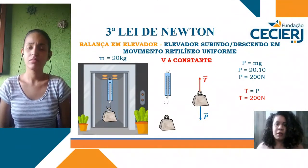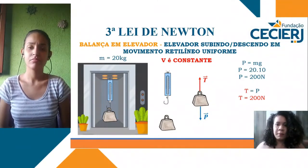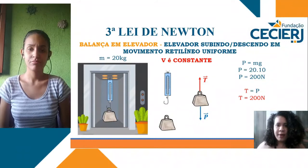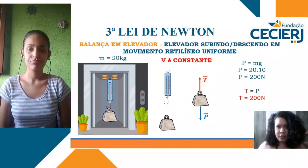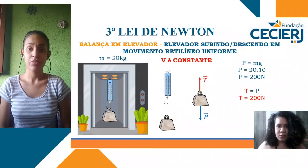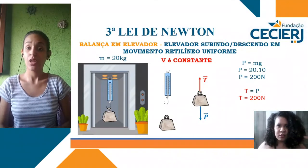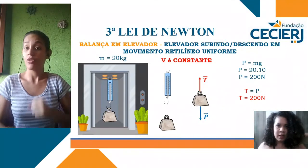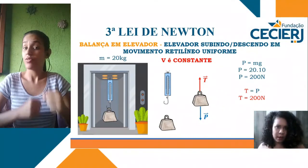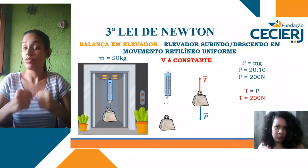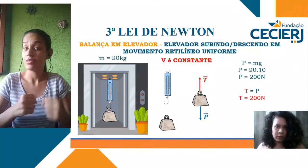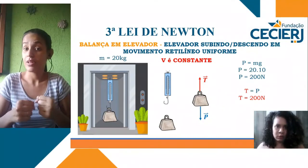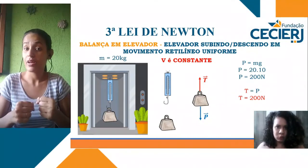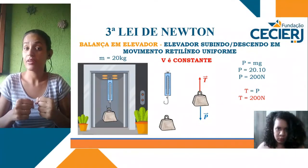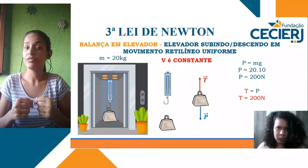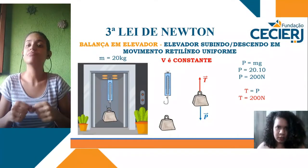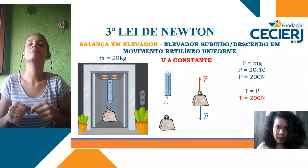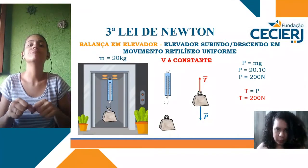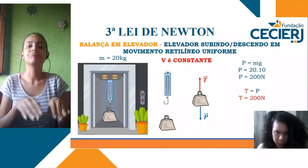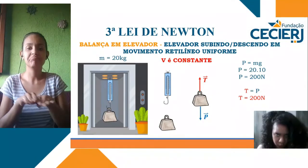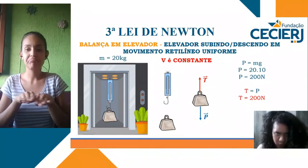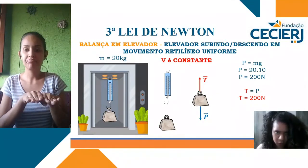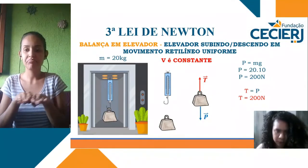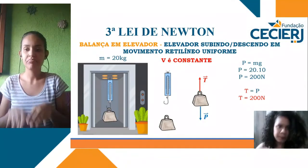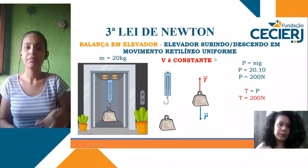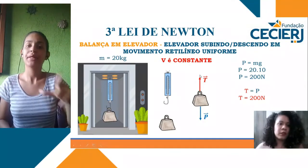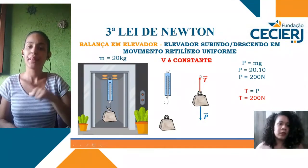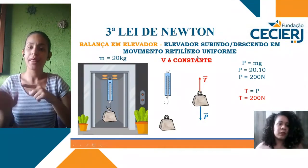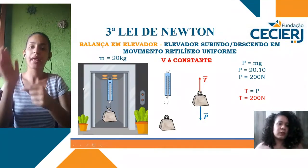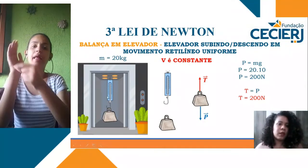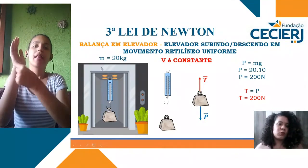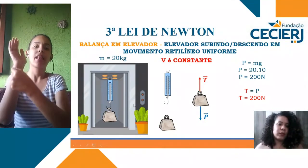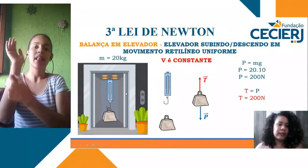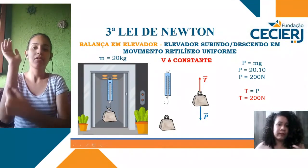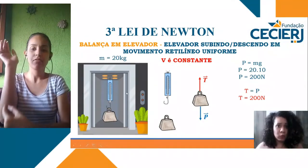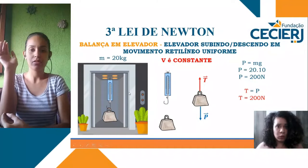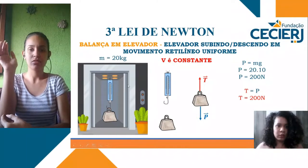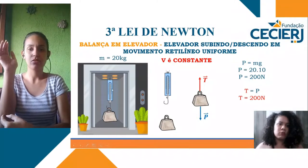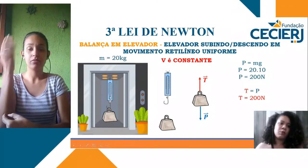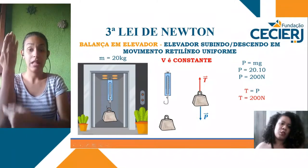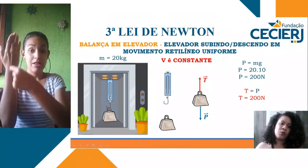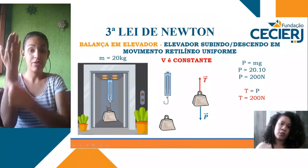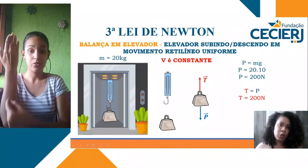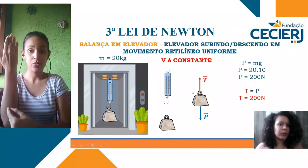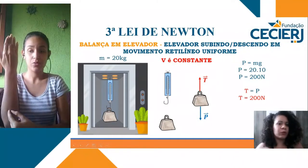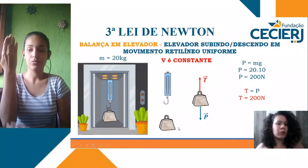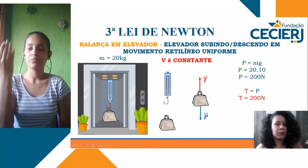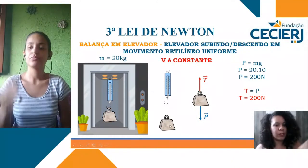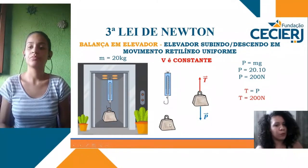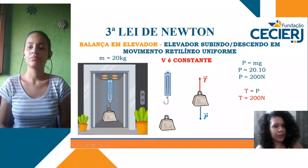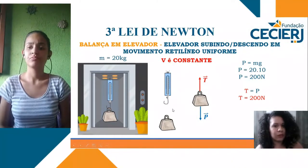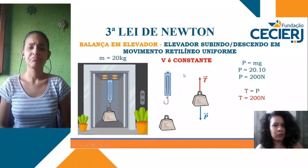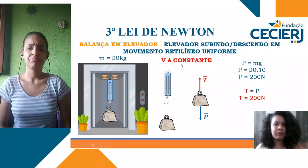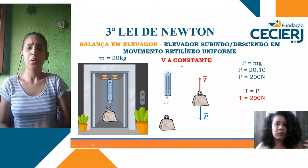constante. Baixa, alta, nula, é constante. Temos um elevador, o mesmo dinanômetro,